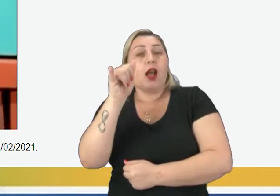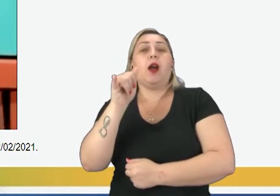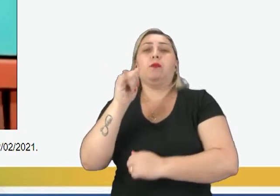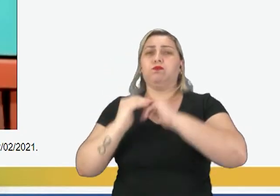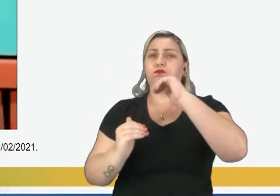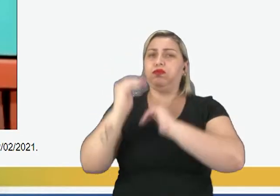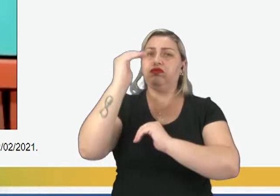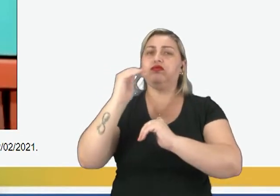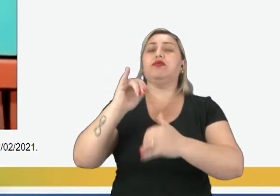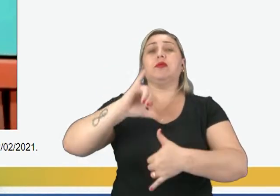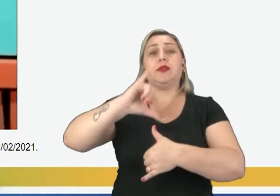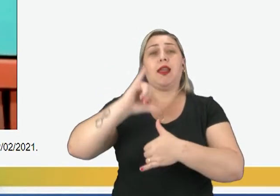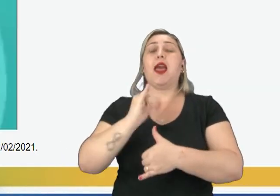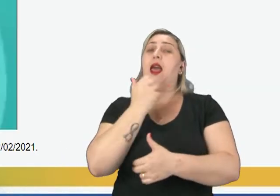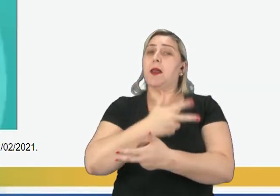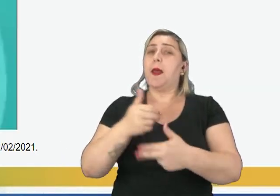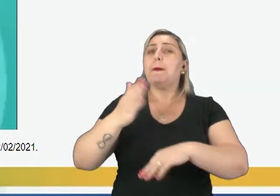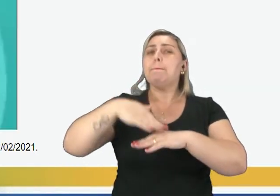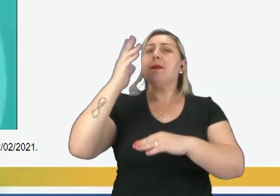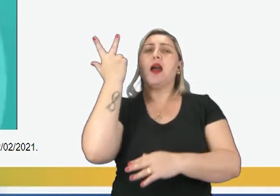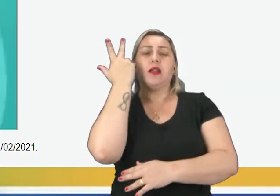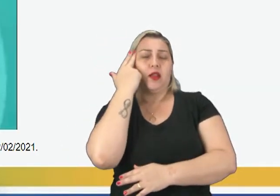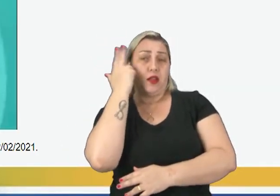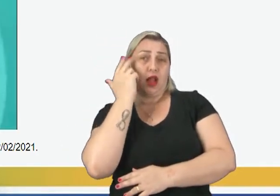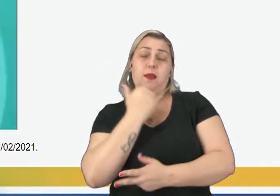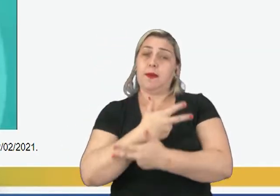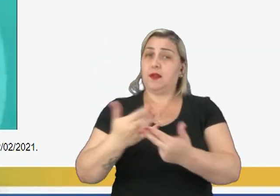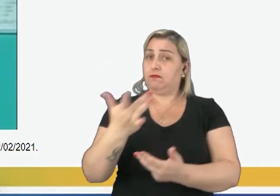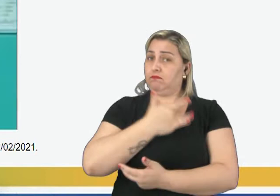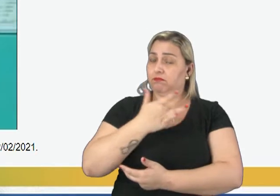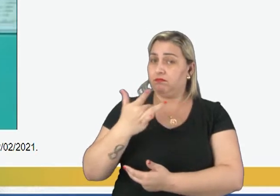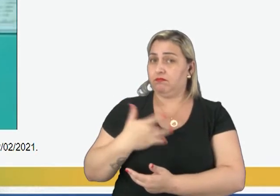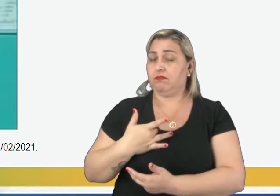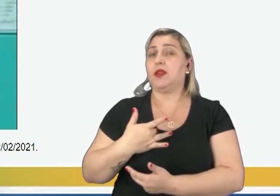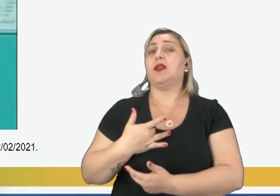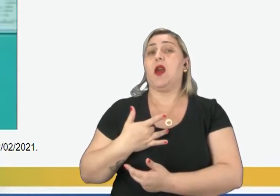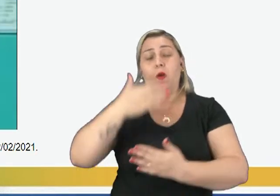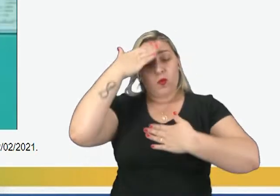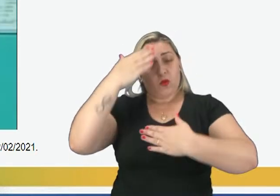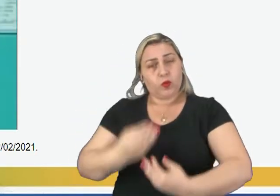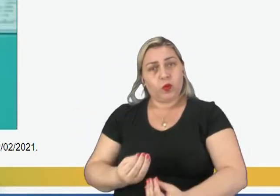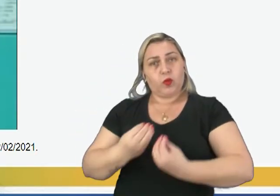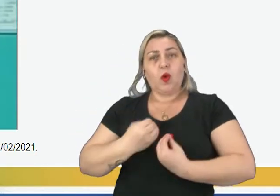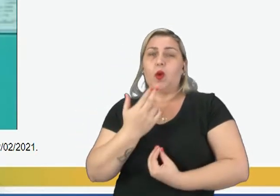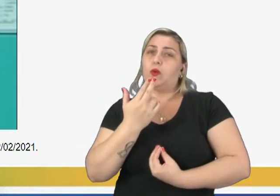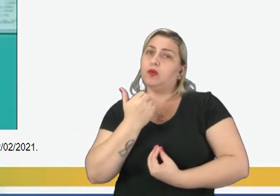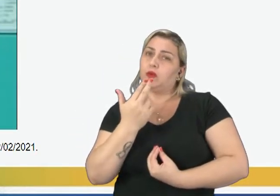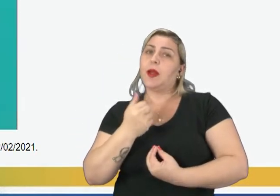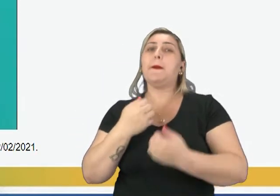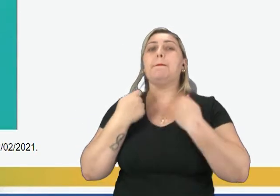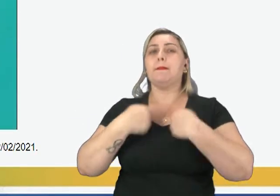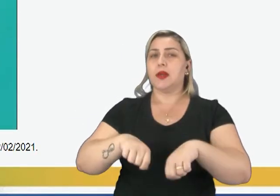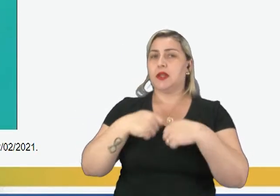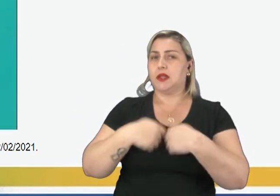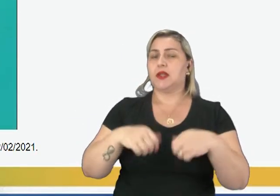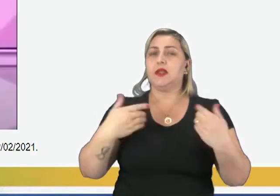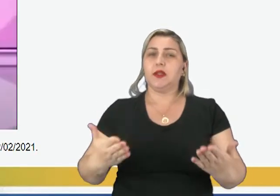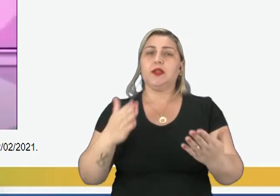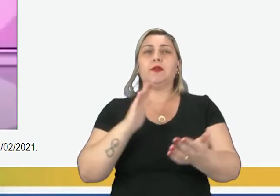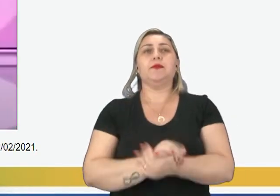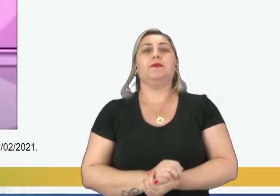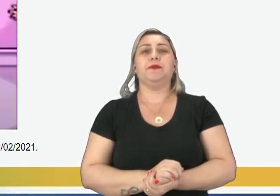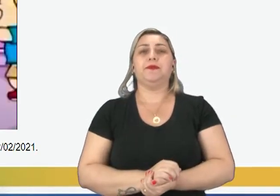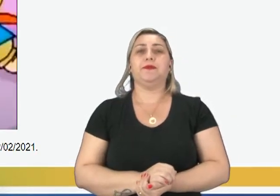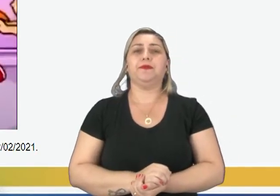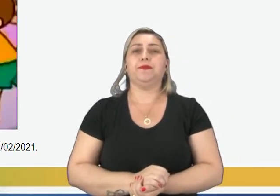de gordura, preferir alimentos mais naturais. A alimentação saudável é dar ao corpo os nutrientes de que ele precisa.